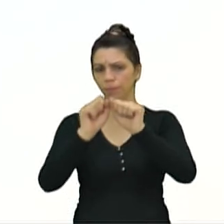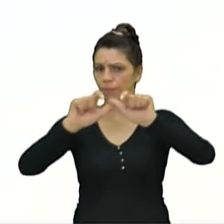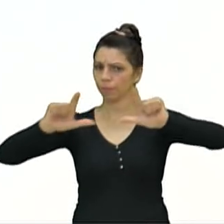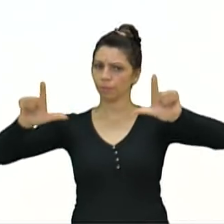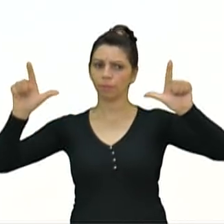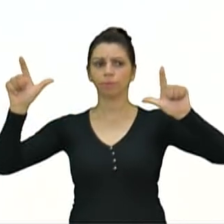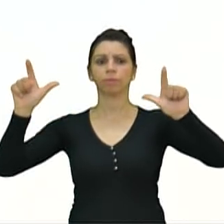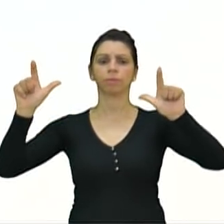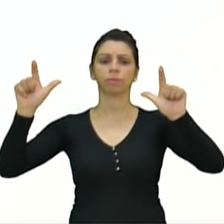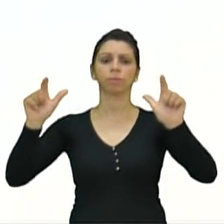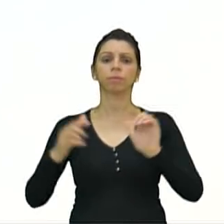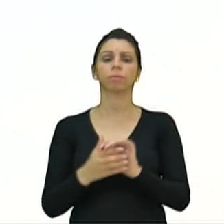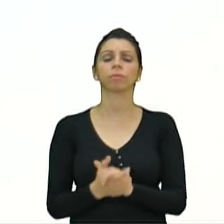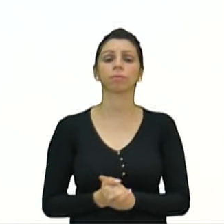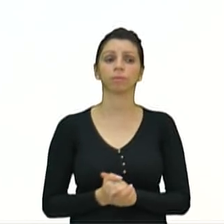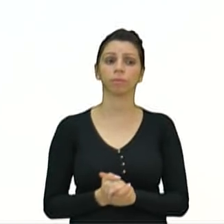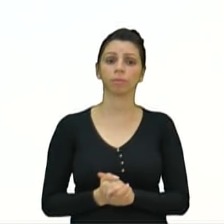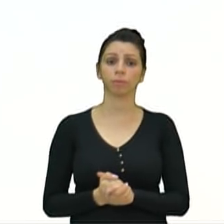por aí,